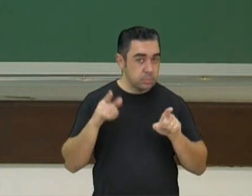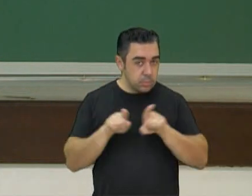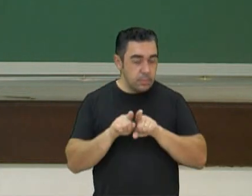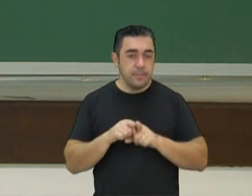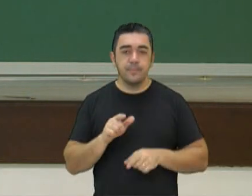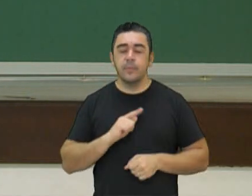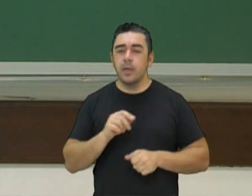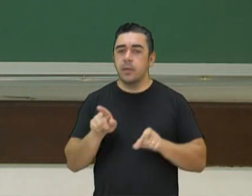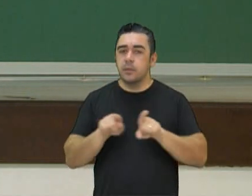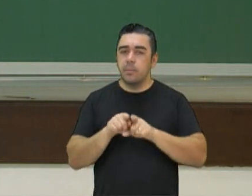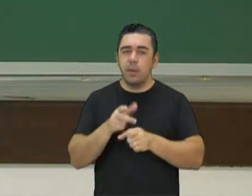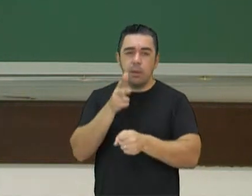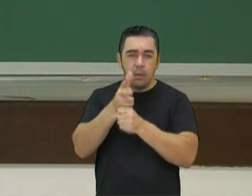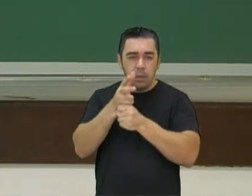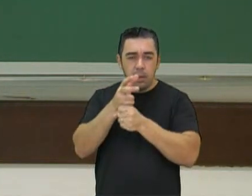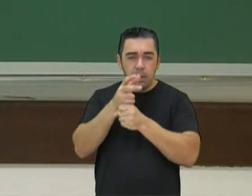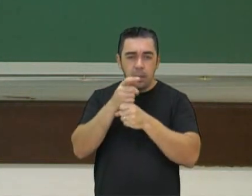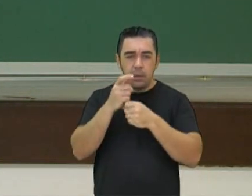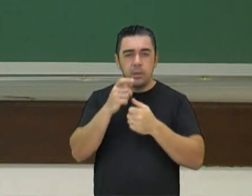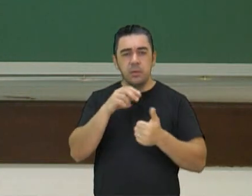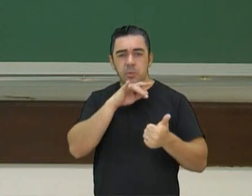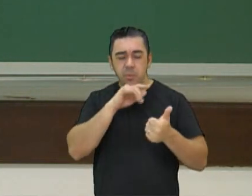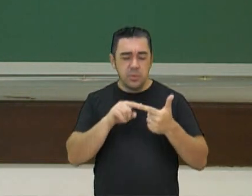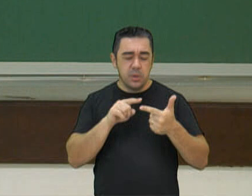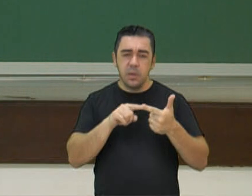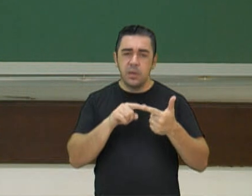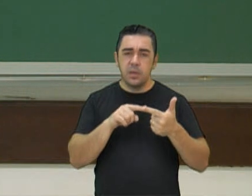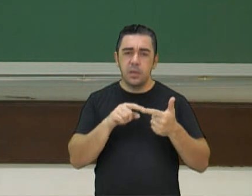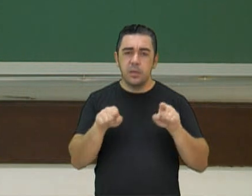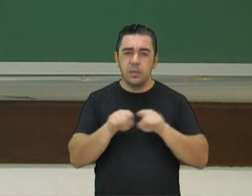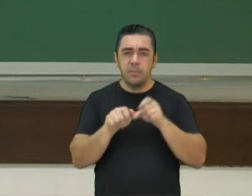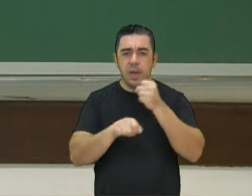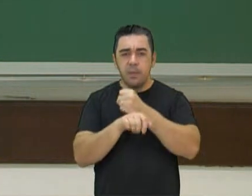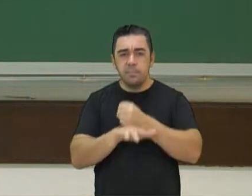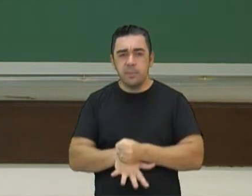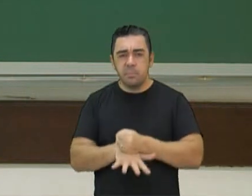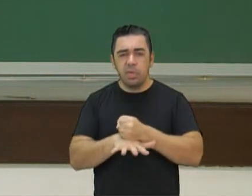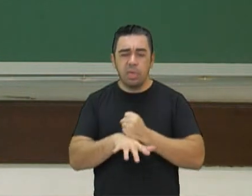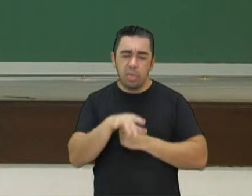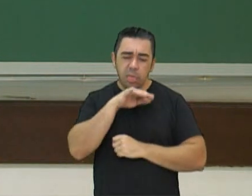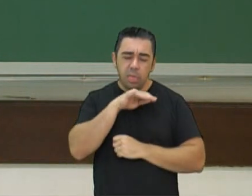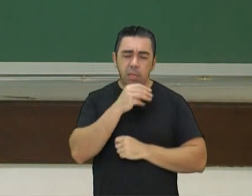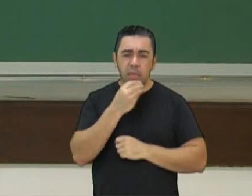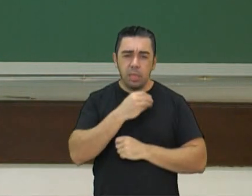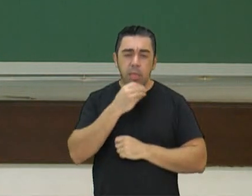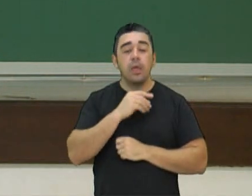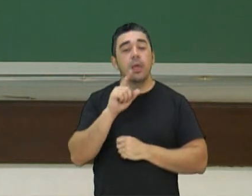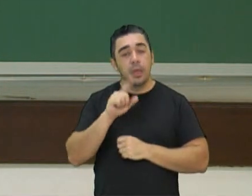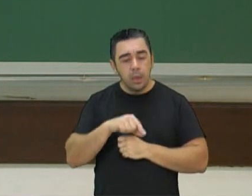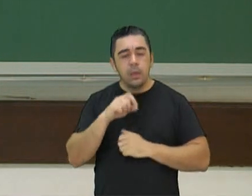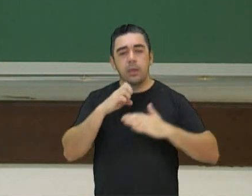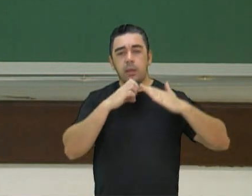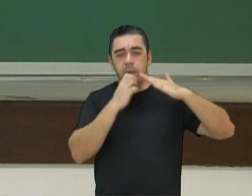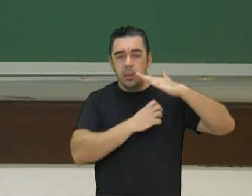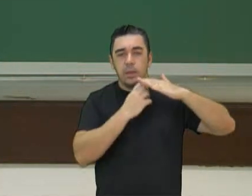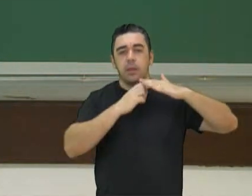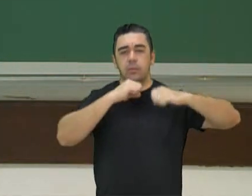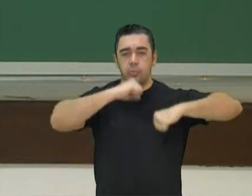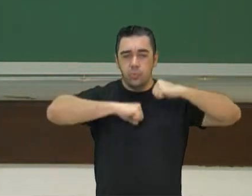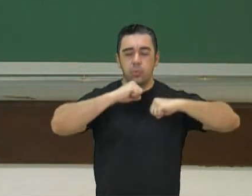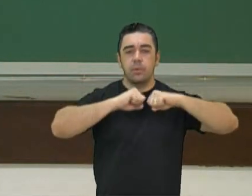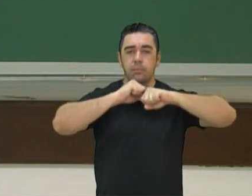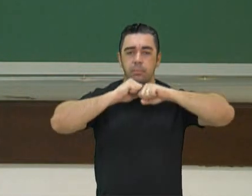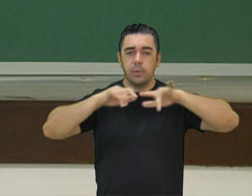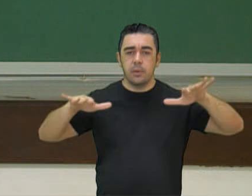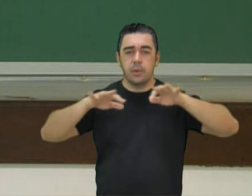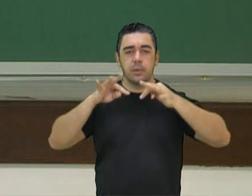vai ficando ruim, não cabem mais tantos aplicativos e você precisa de um novo. Então, isso é tudo um negócio dessas grandes indústrias da tecnologia